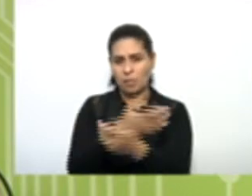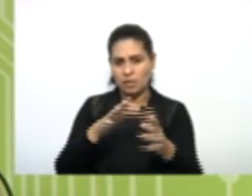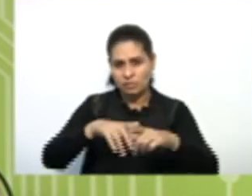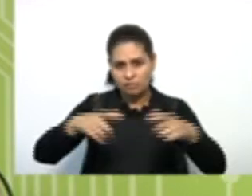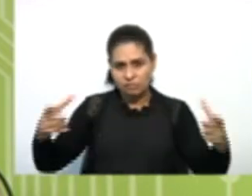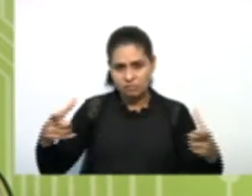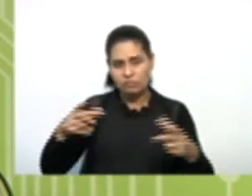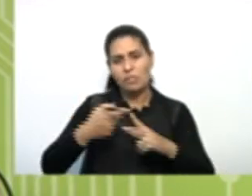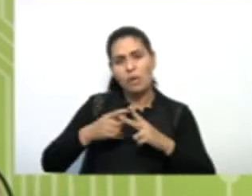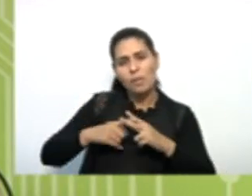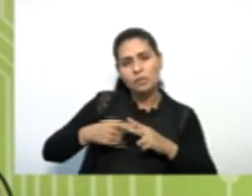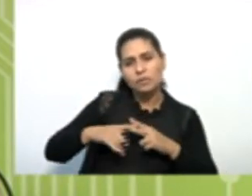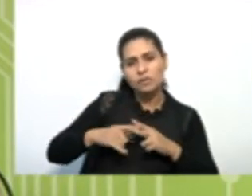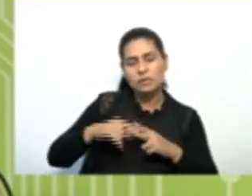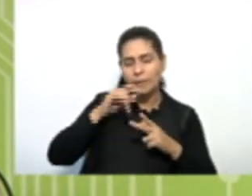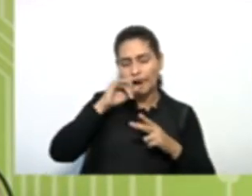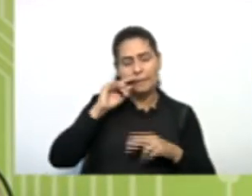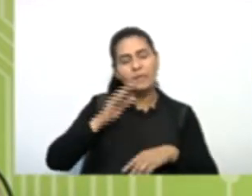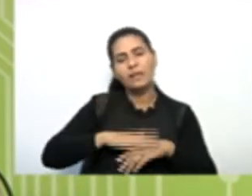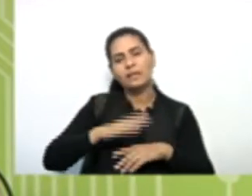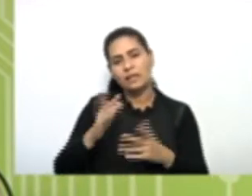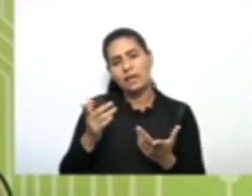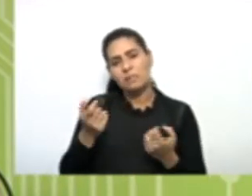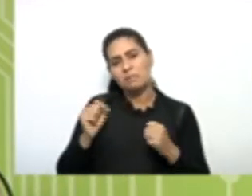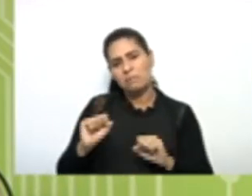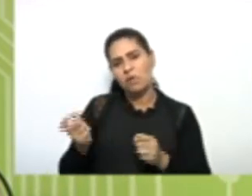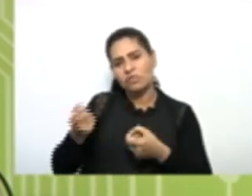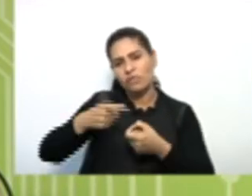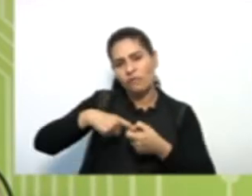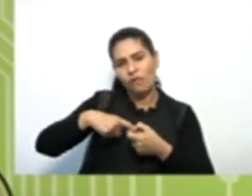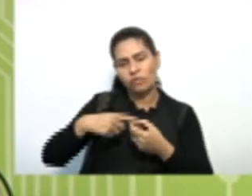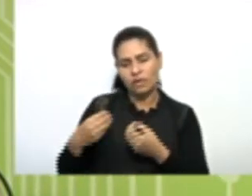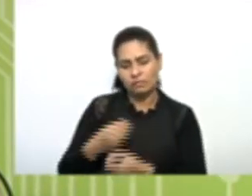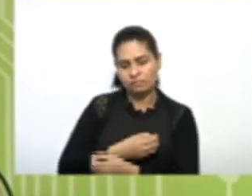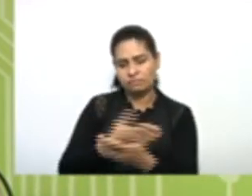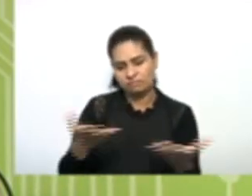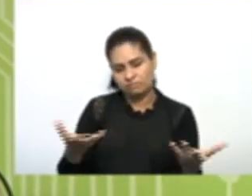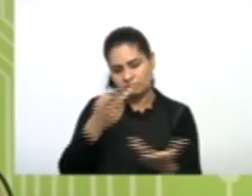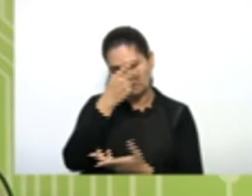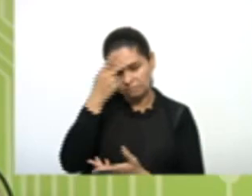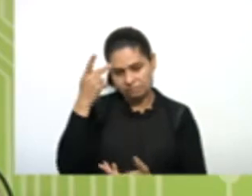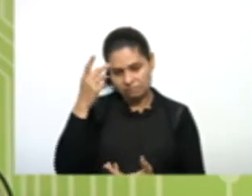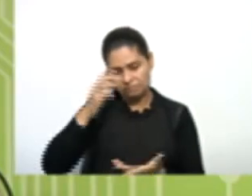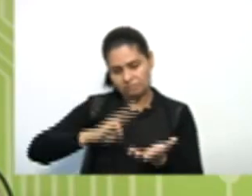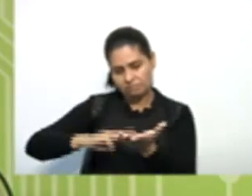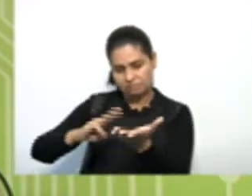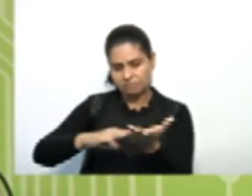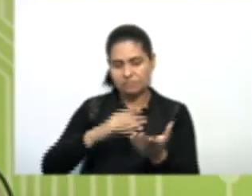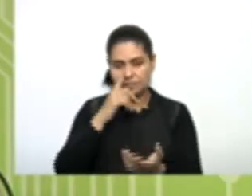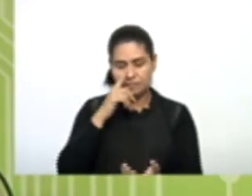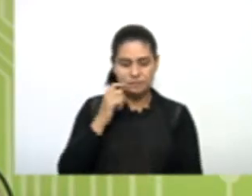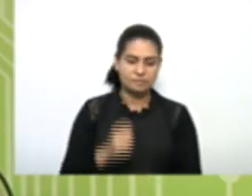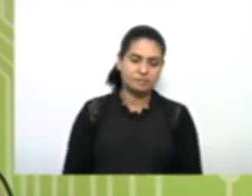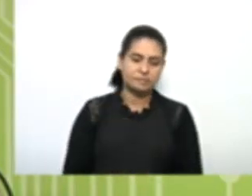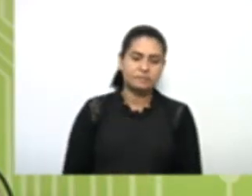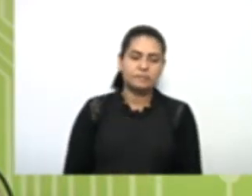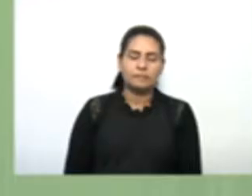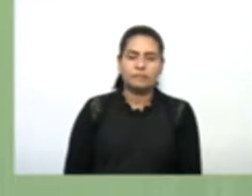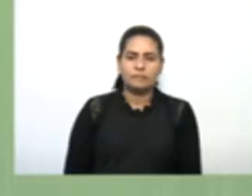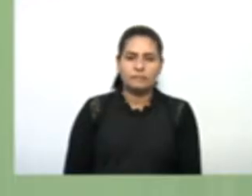para uma manutenção e muitas vezes elas são sim utilizadas para serem devolvidas aos cooperados.